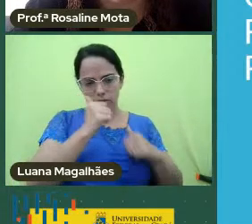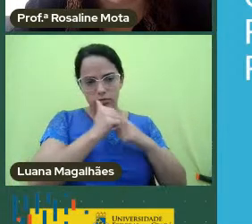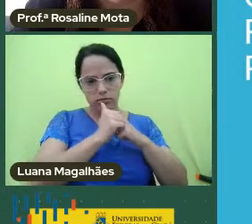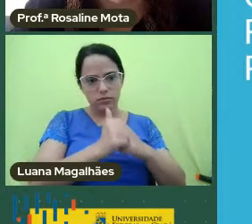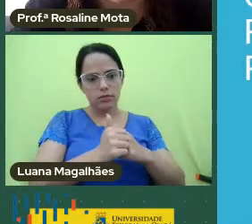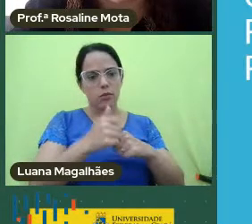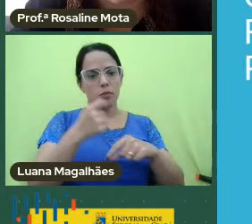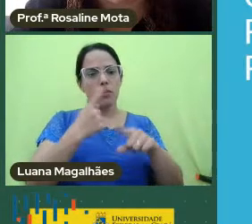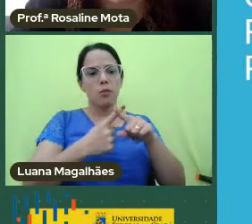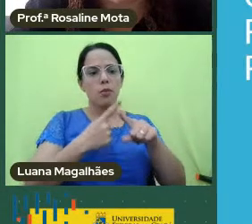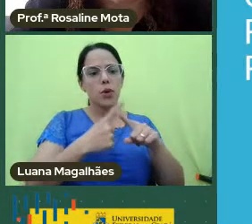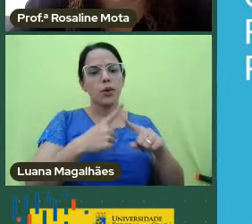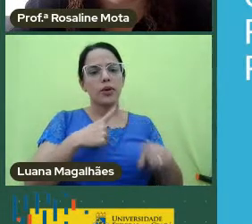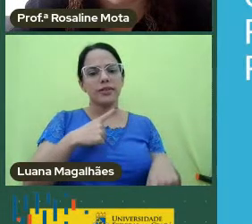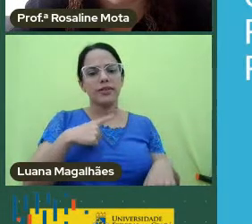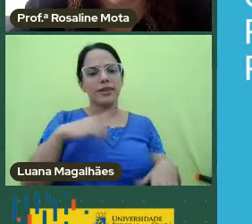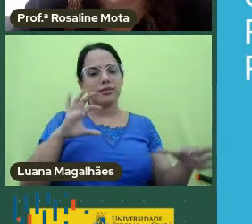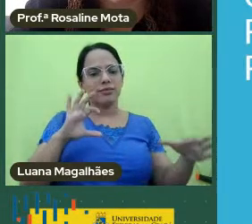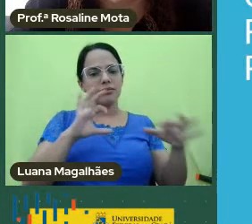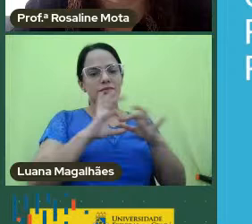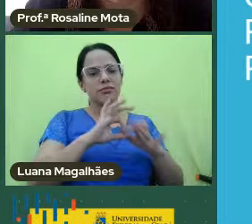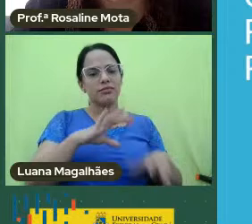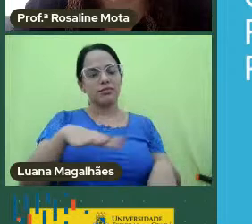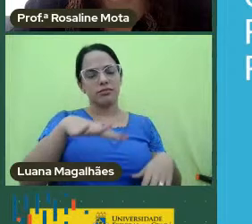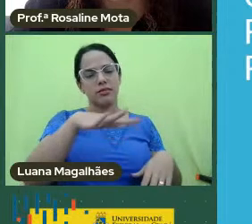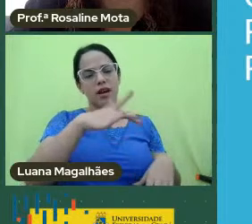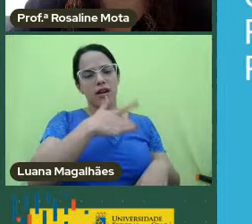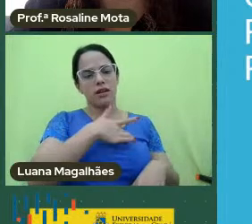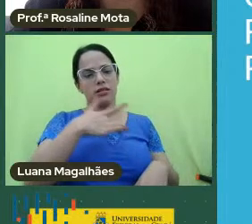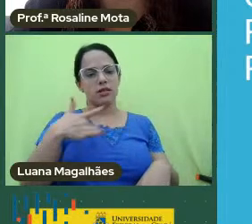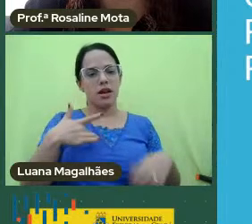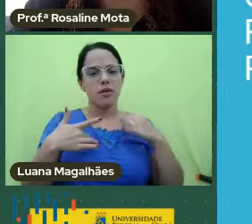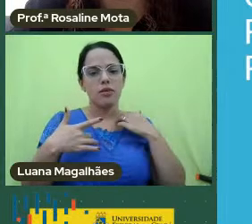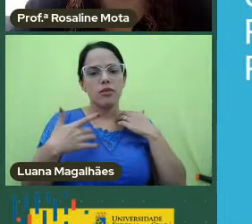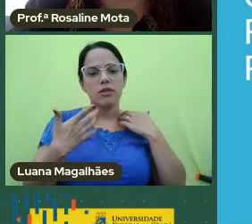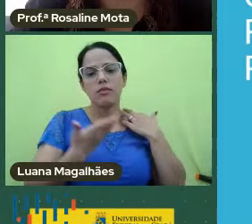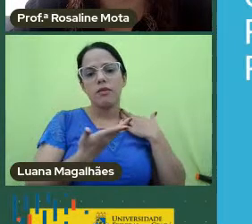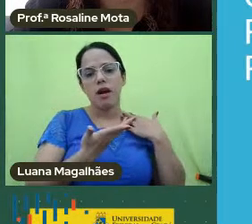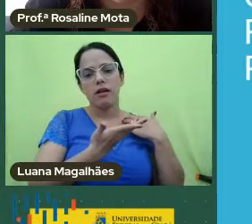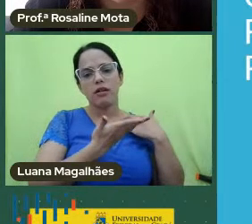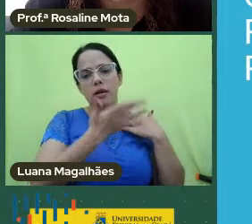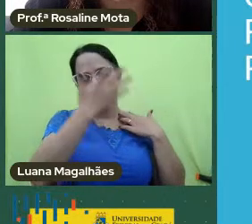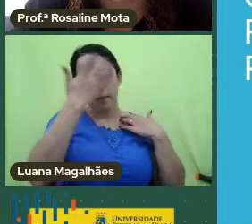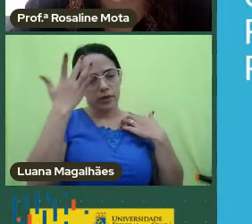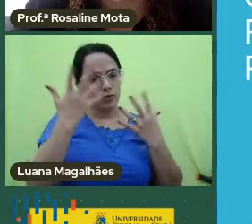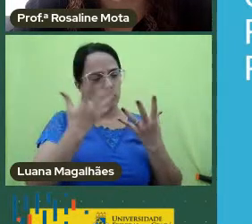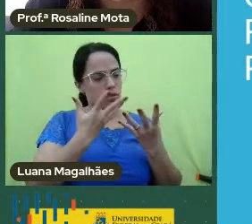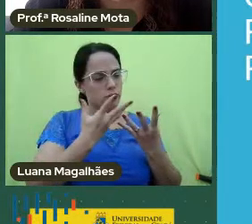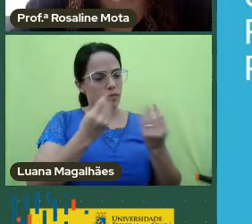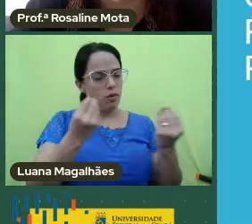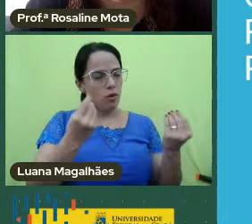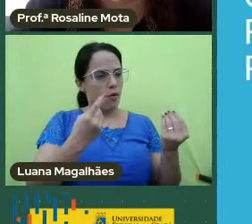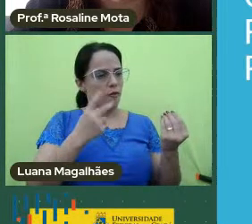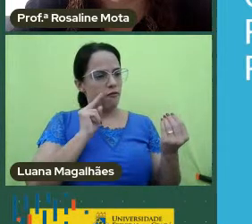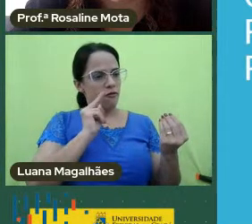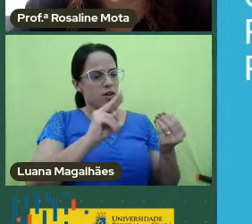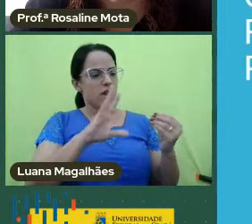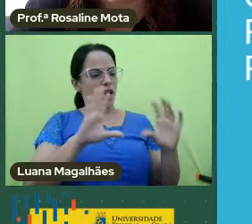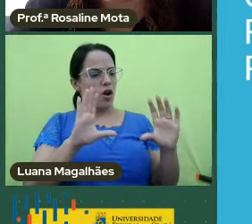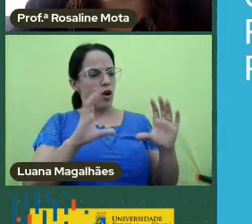tem alguma conexão com a área da saúde, mas muitas pessoas, quando escutam falar nessas comissões, a